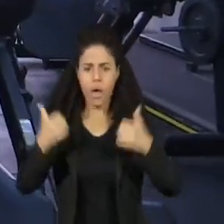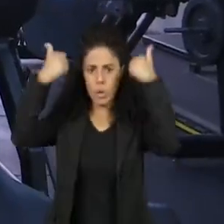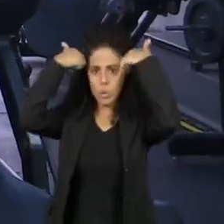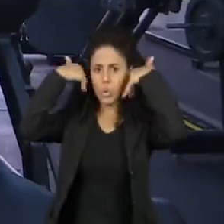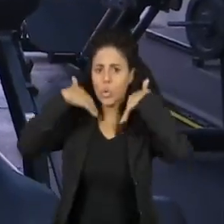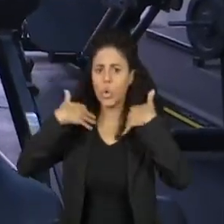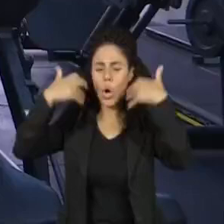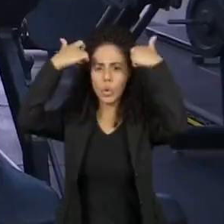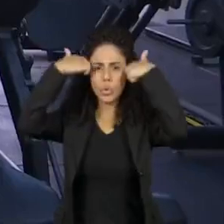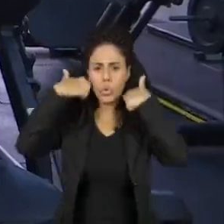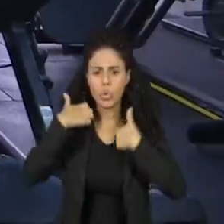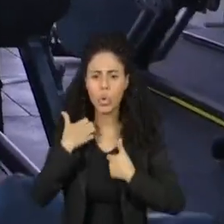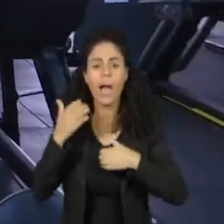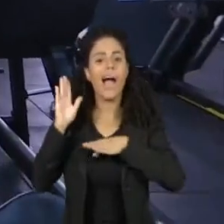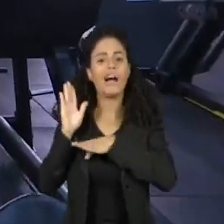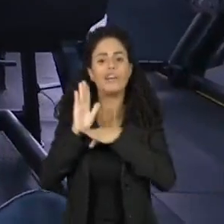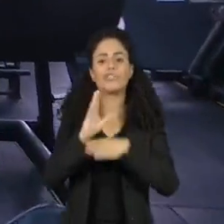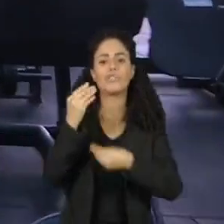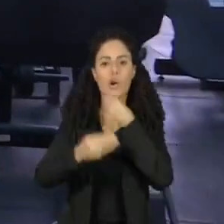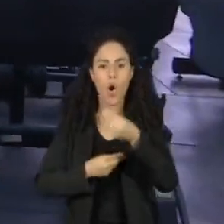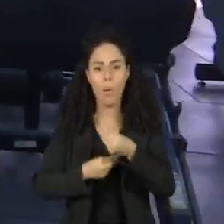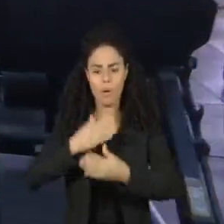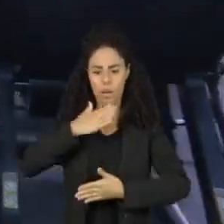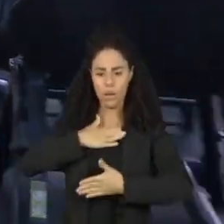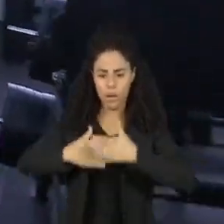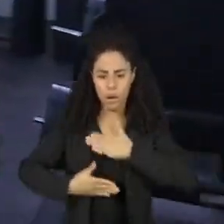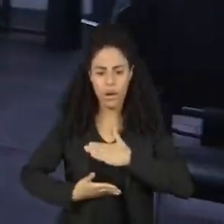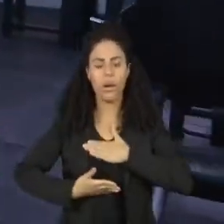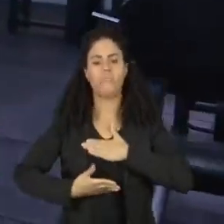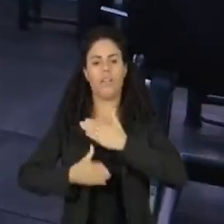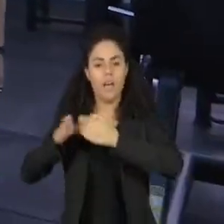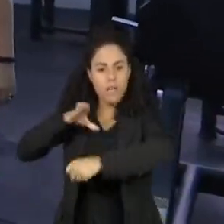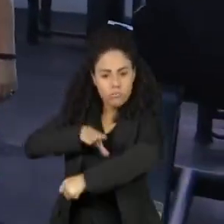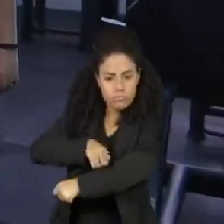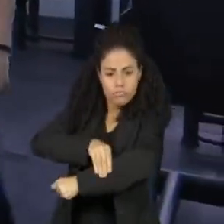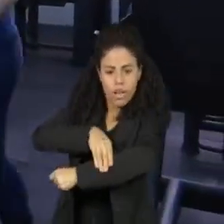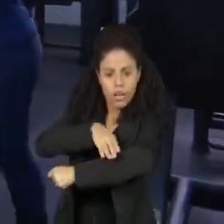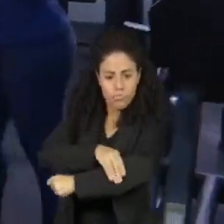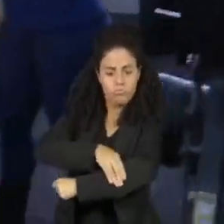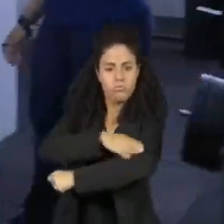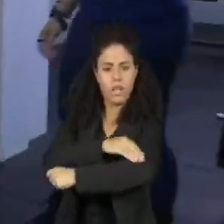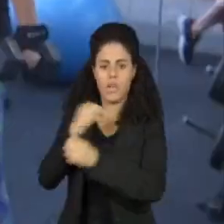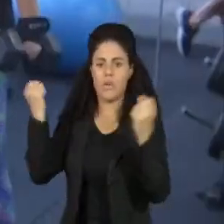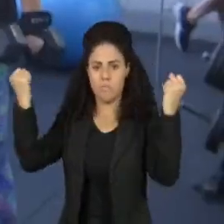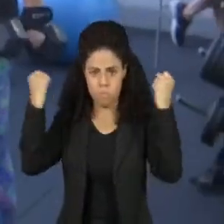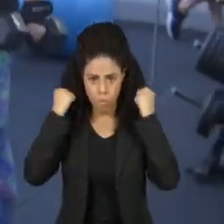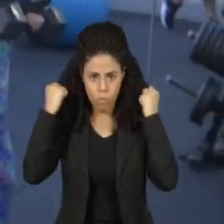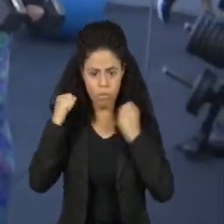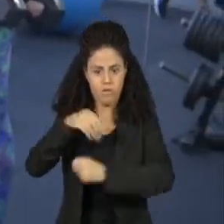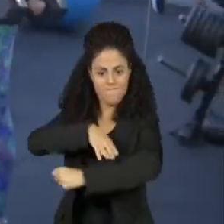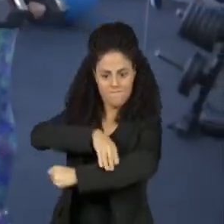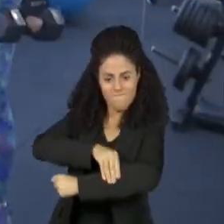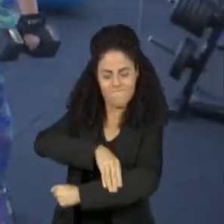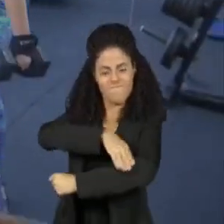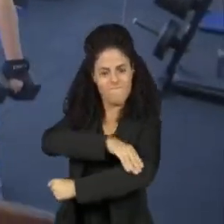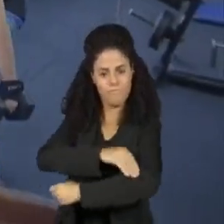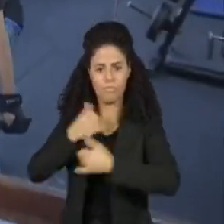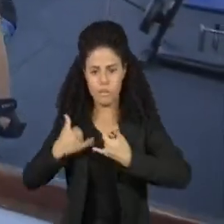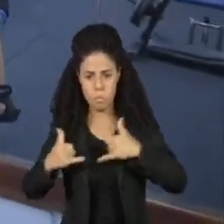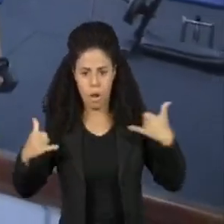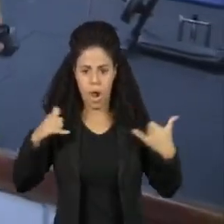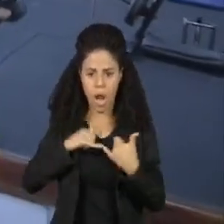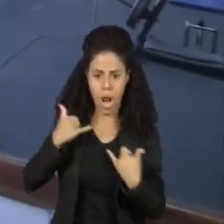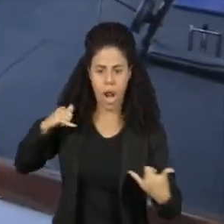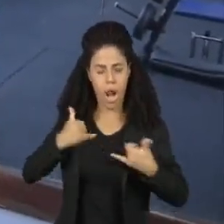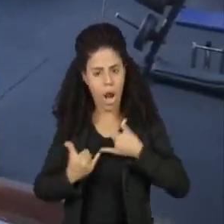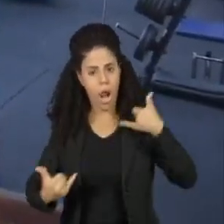também ajuda a gente a manter e aumentar a nossa massa muscular. Quem gasta energia no nosso corpo é o músculo. Então, se a gente aumenta a massa